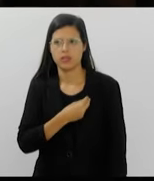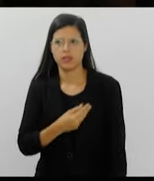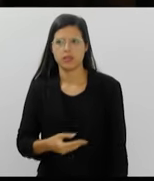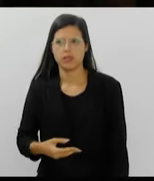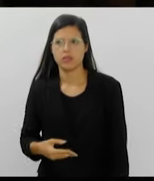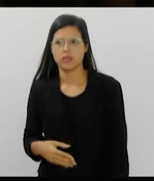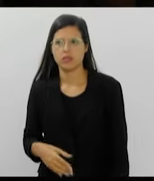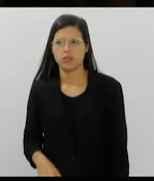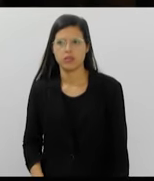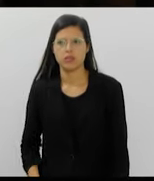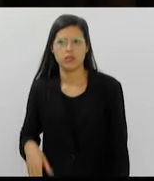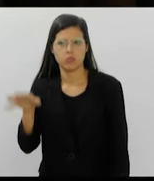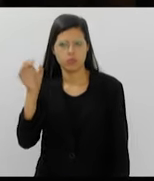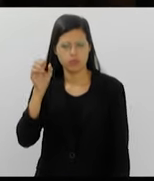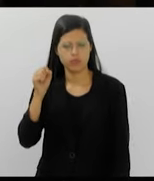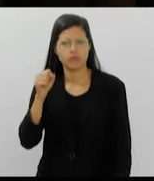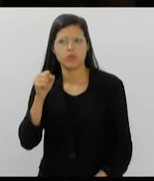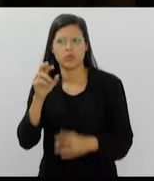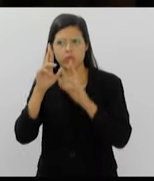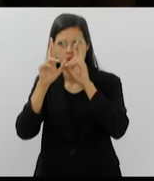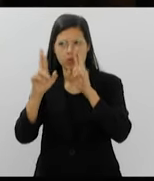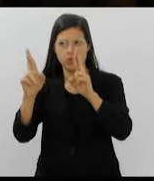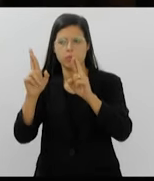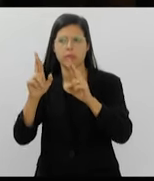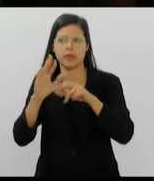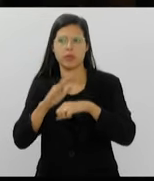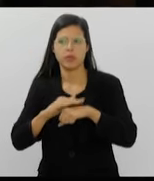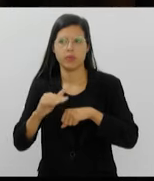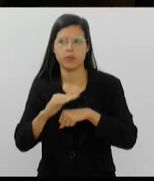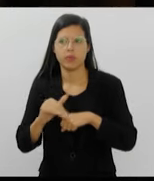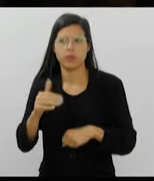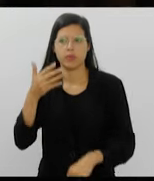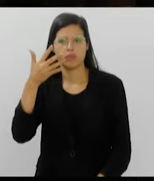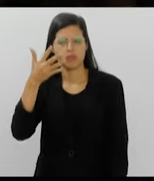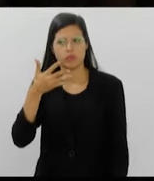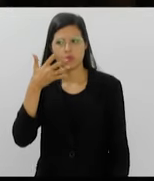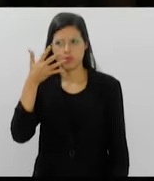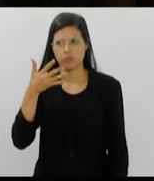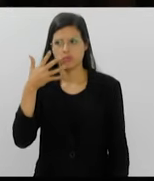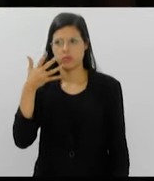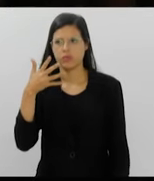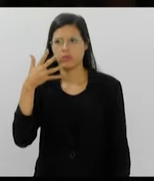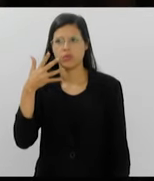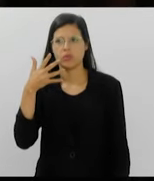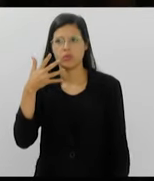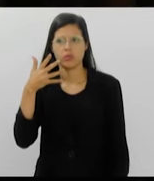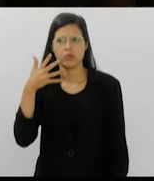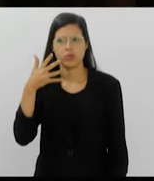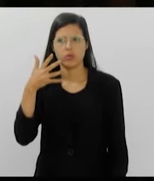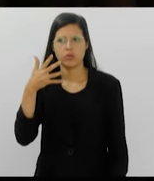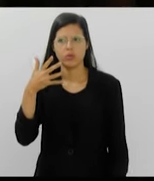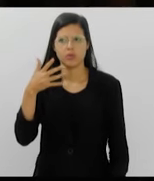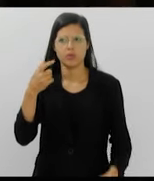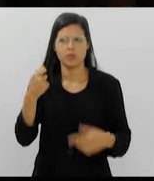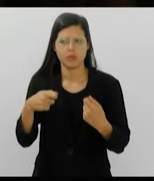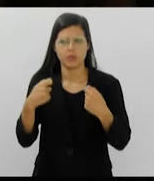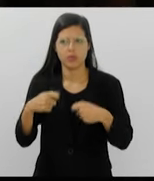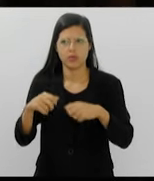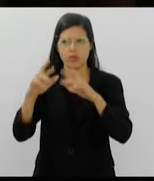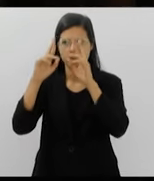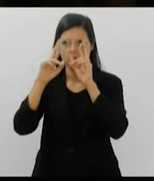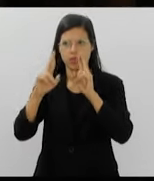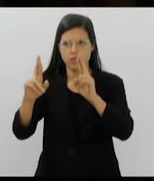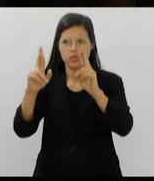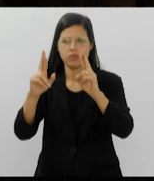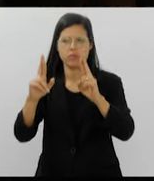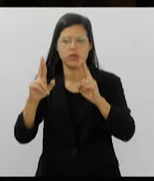com todo o respeito e carinho que tem a Vossa Excelência, um discurso no sentido de que é necessário respeitar o resultado